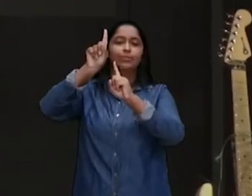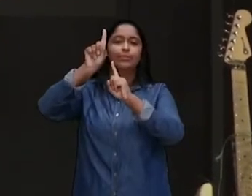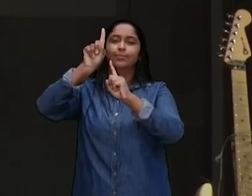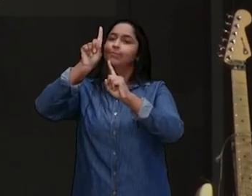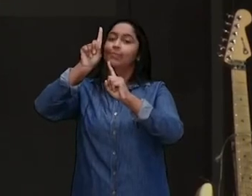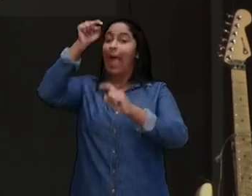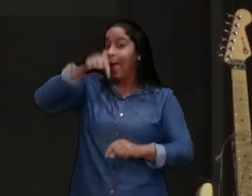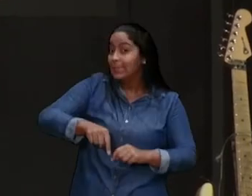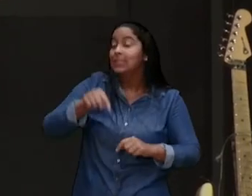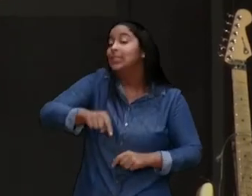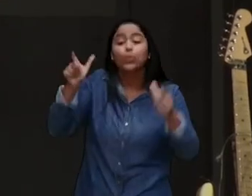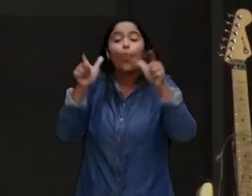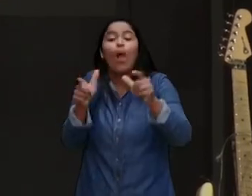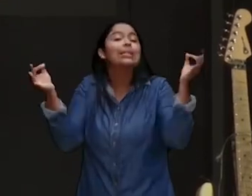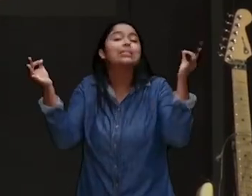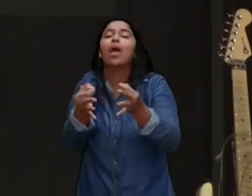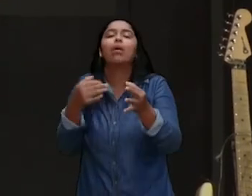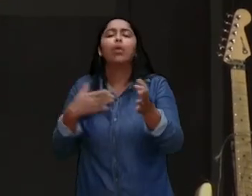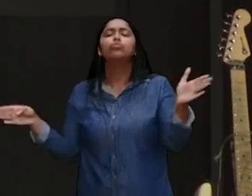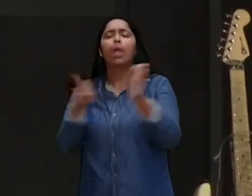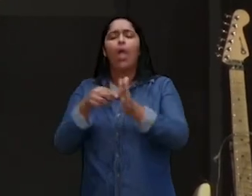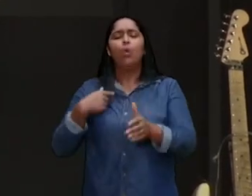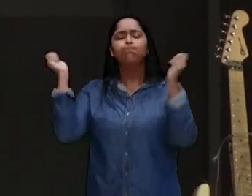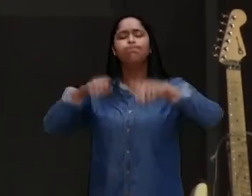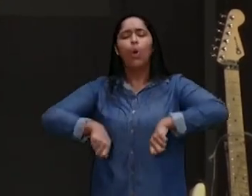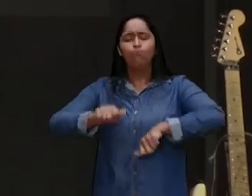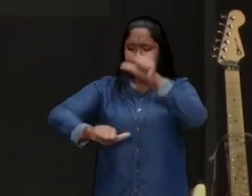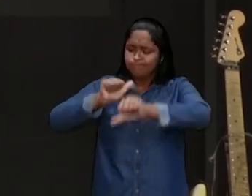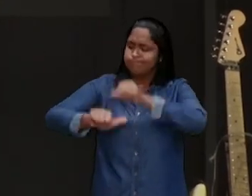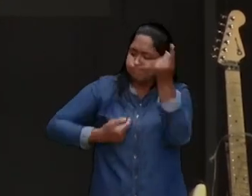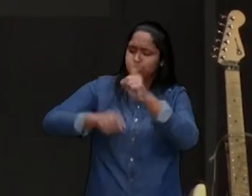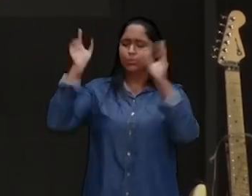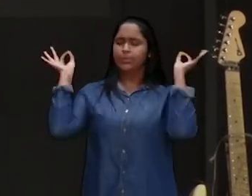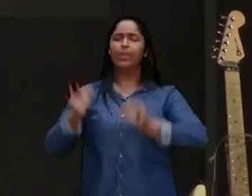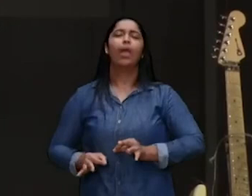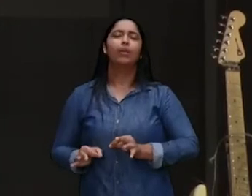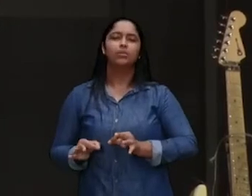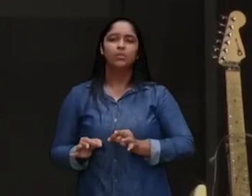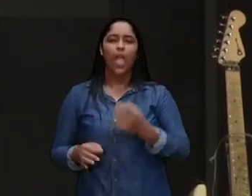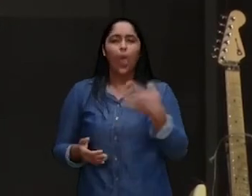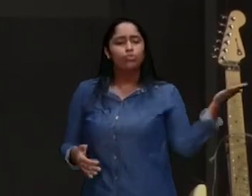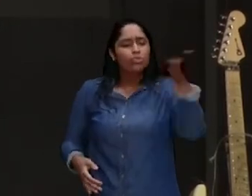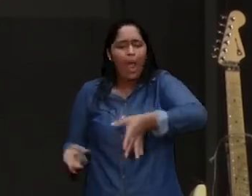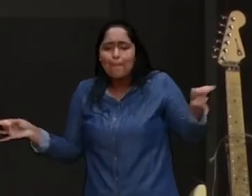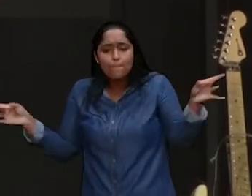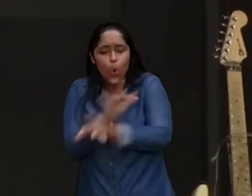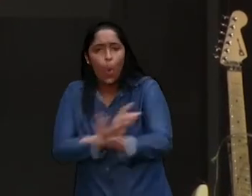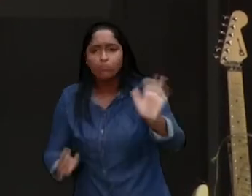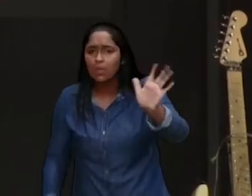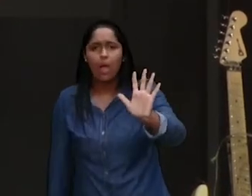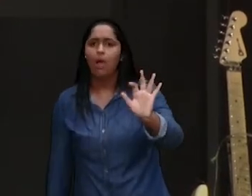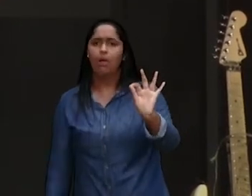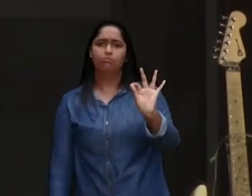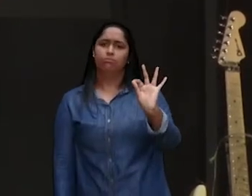para receber gente aqui é o lugar certo para endireitar nós temos que parar de achar que a igreja lugar de gente perfeita e hoje eu